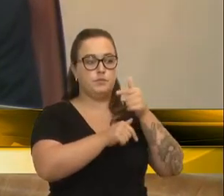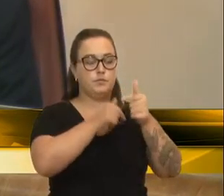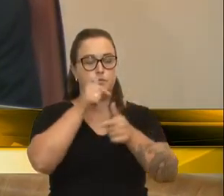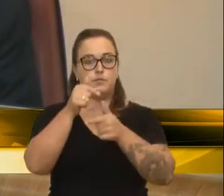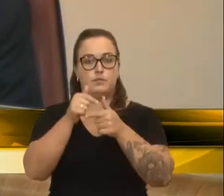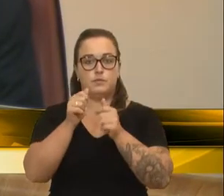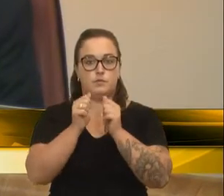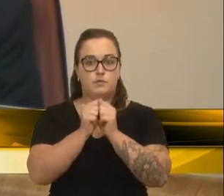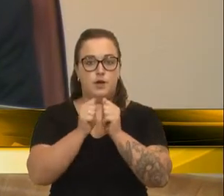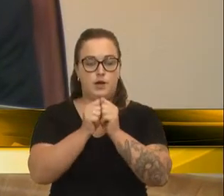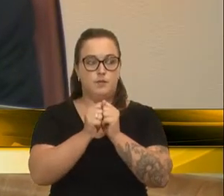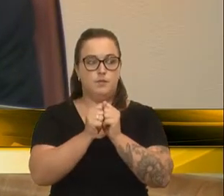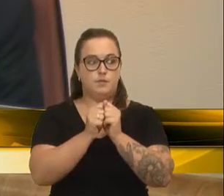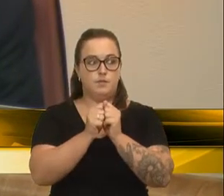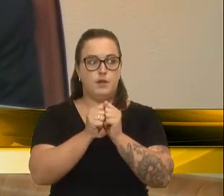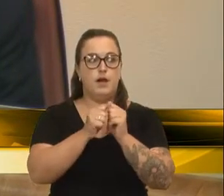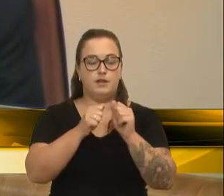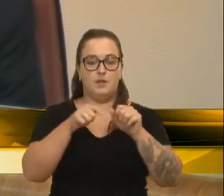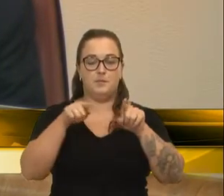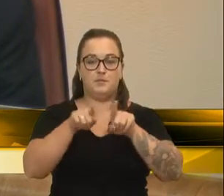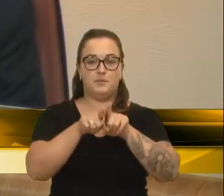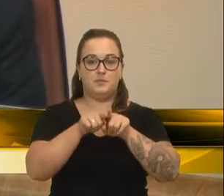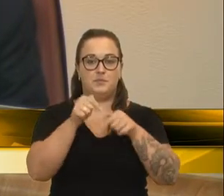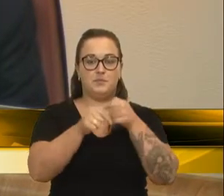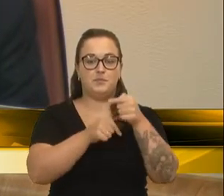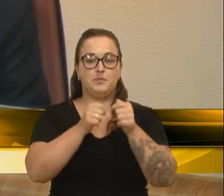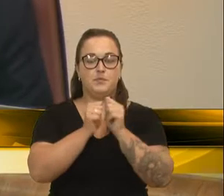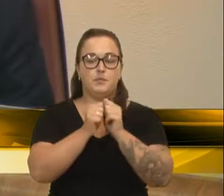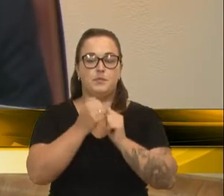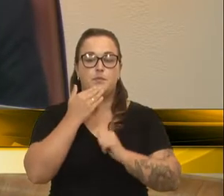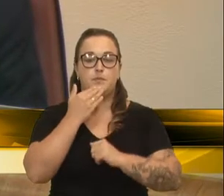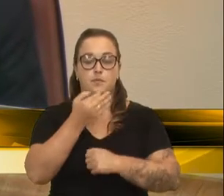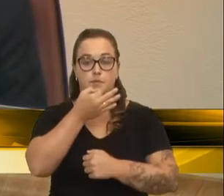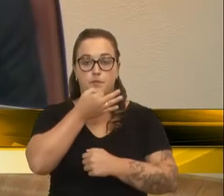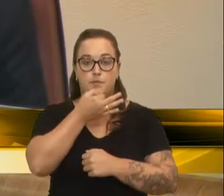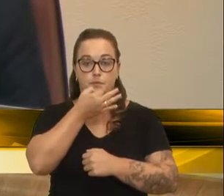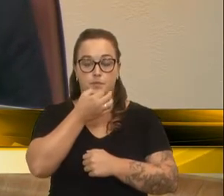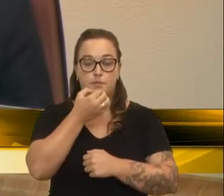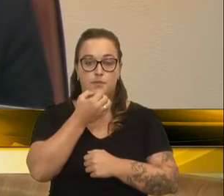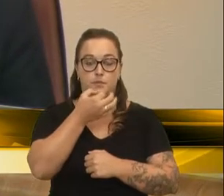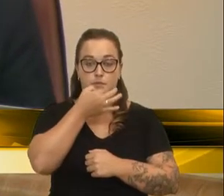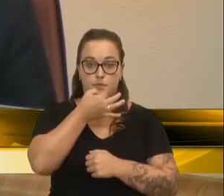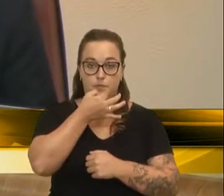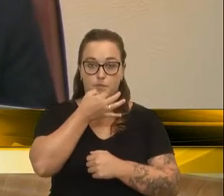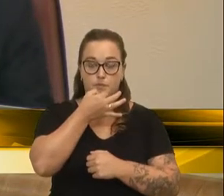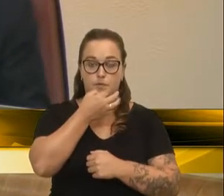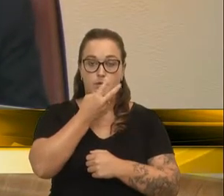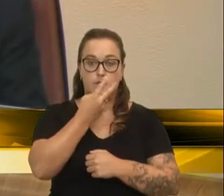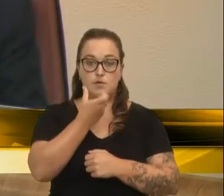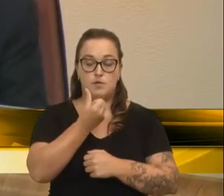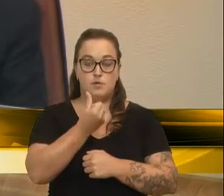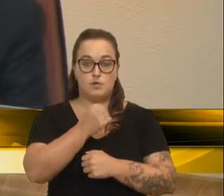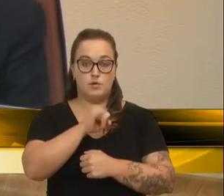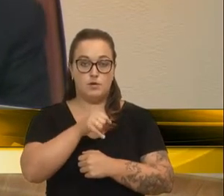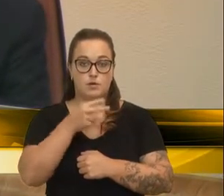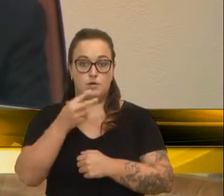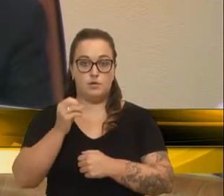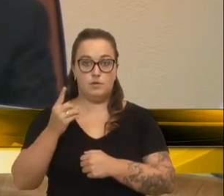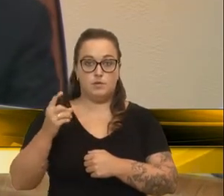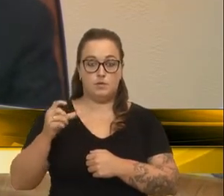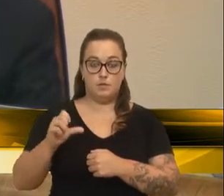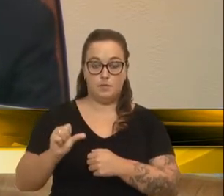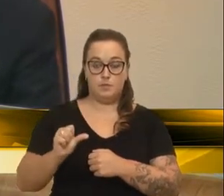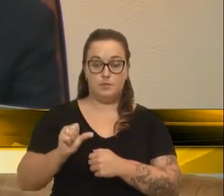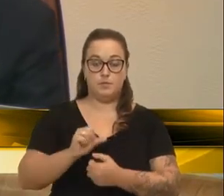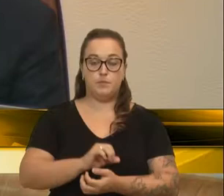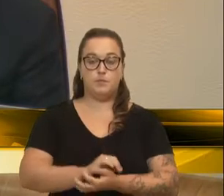ao título 10 das razões de pedir. Caxias do Sul, 26 de janeiro de 2019, Ricardo Fábio de Abreu,